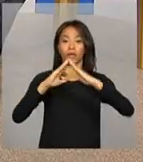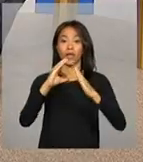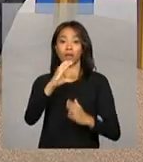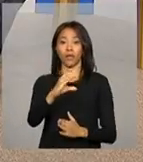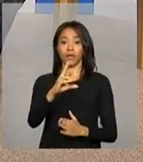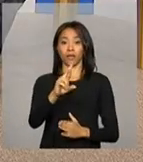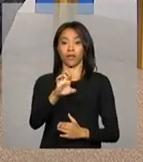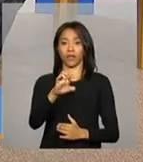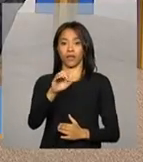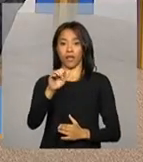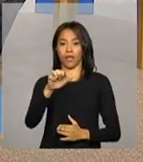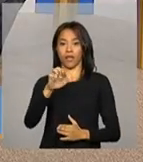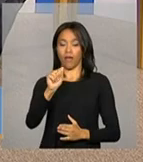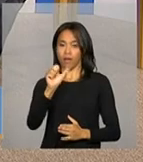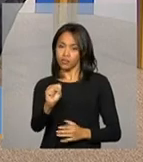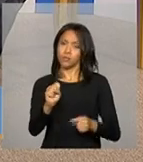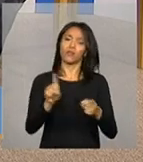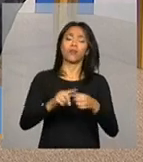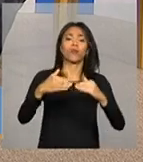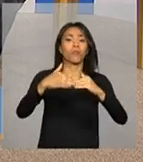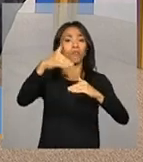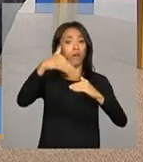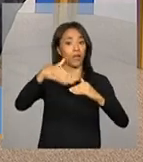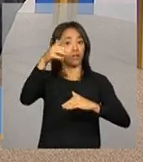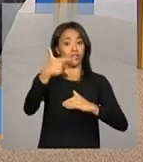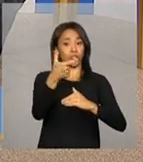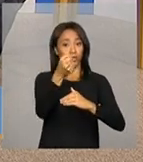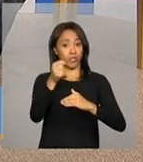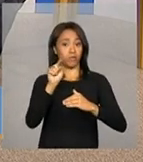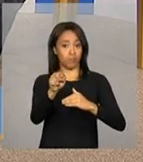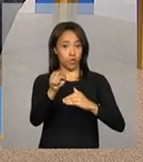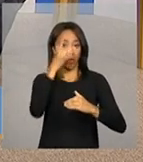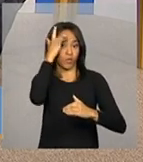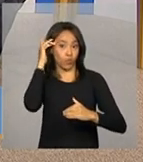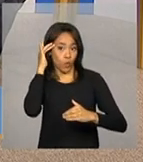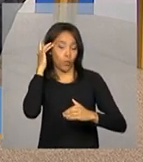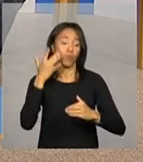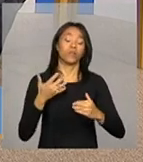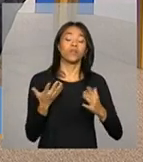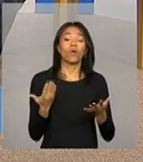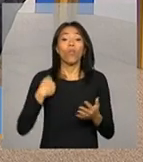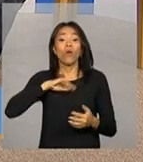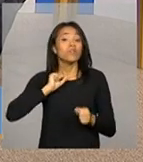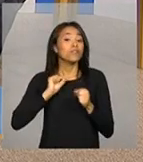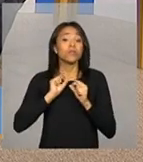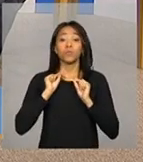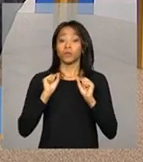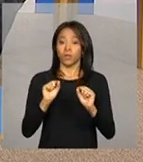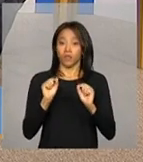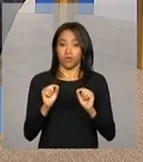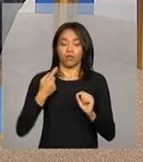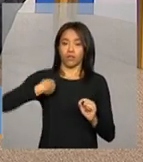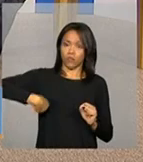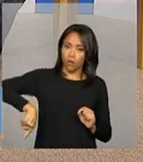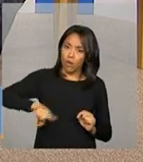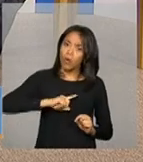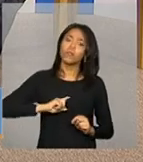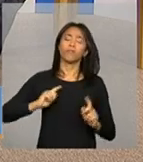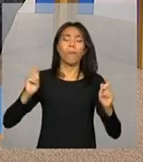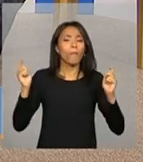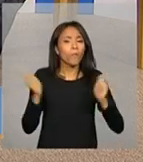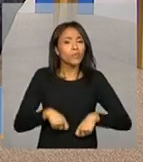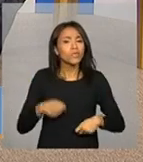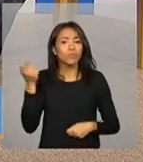e um crédito para cada dois 200 mil habitantes Nós também fizemos seguinte que a gente consiga